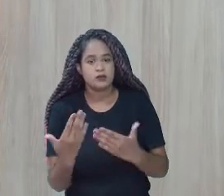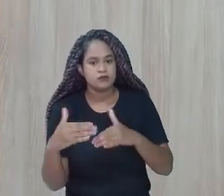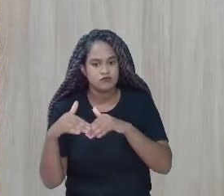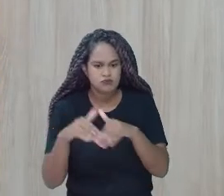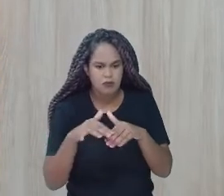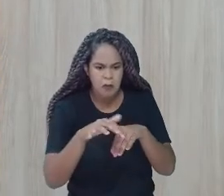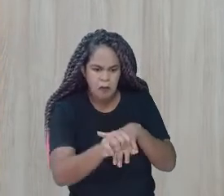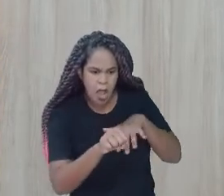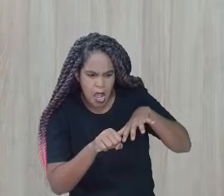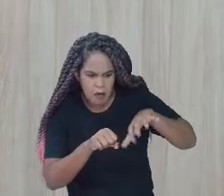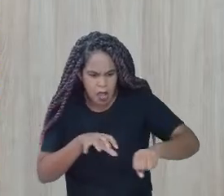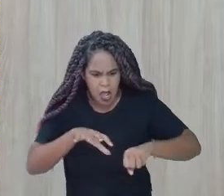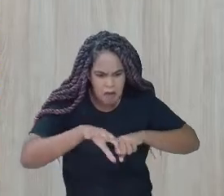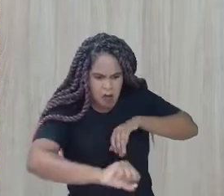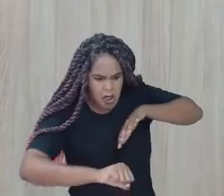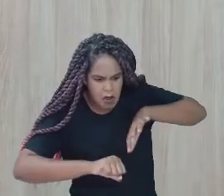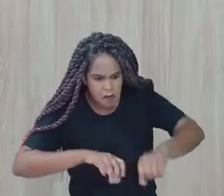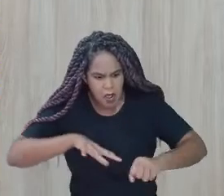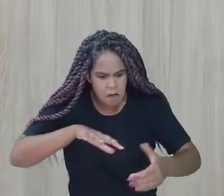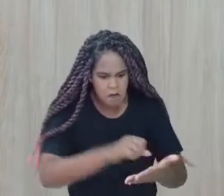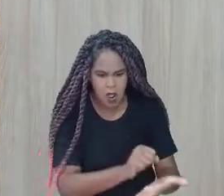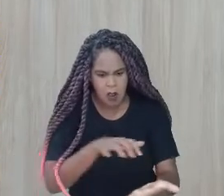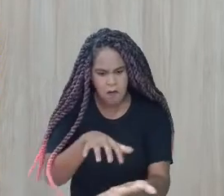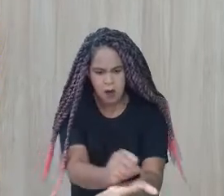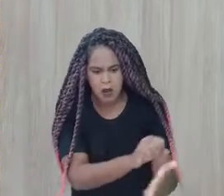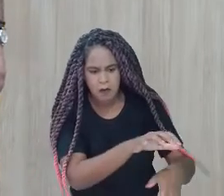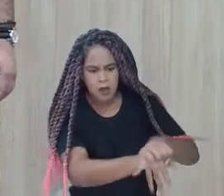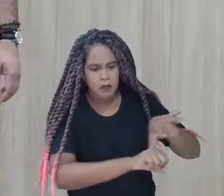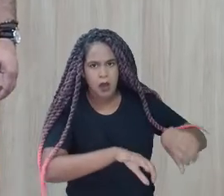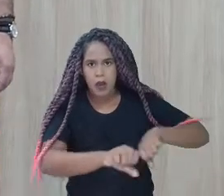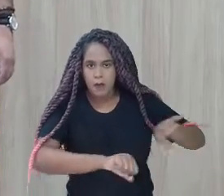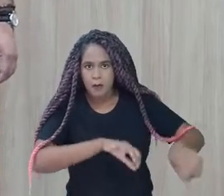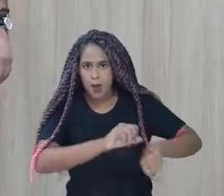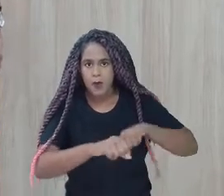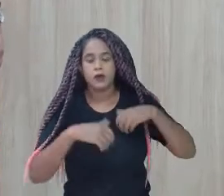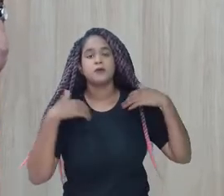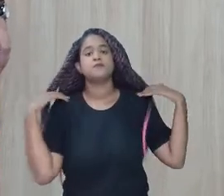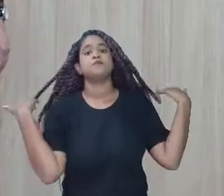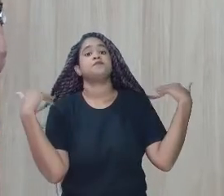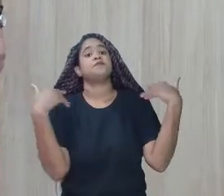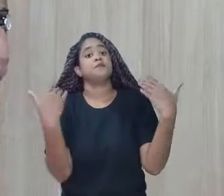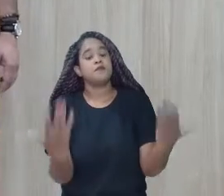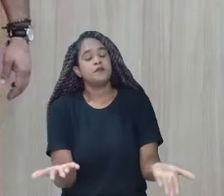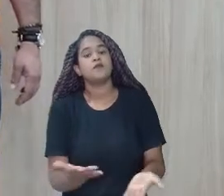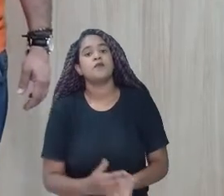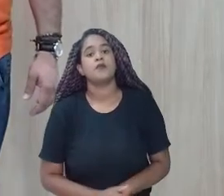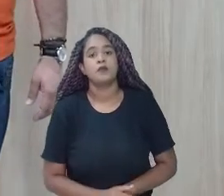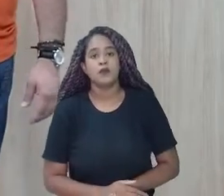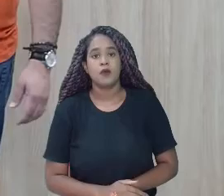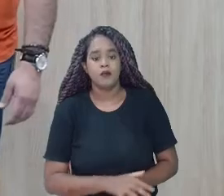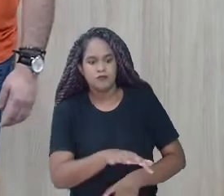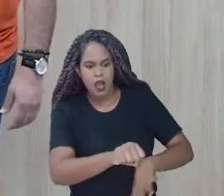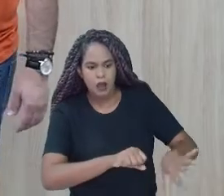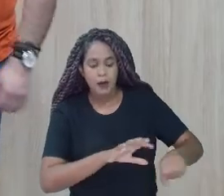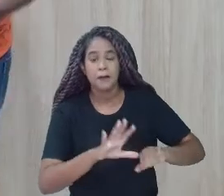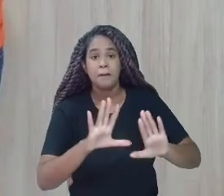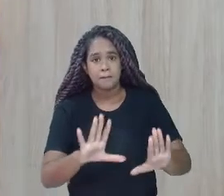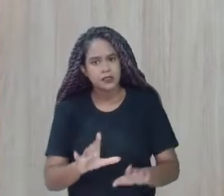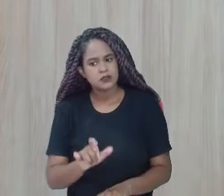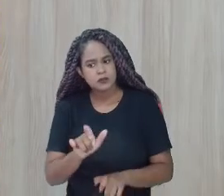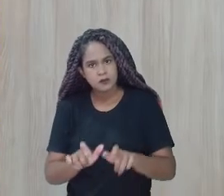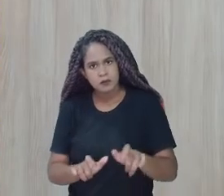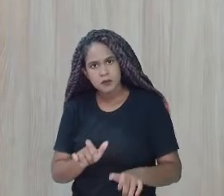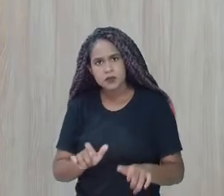da conquista da capitania. Lógico, né, essa ocupação ela vai enfrentar a resistência,